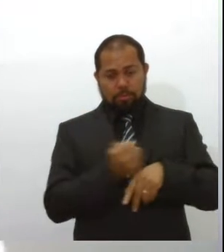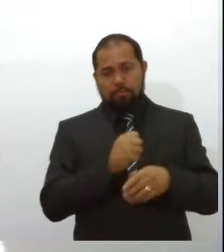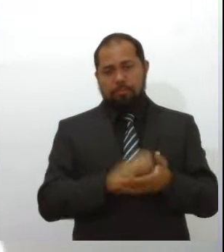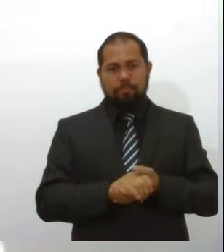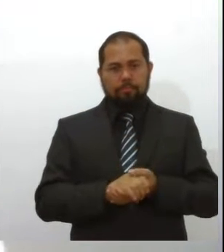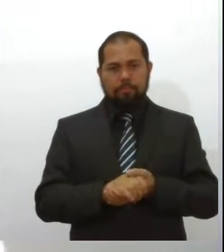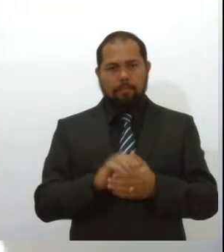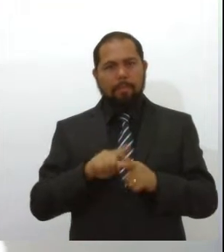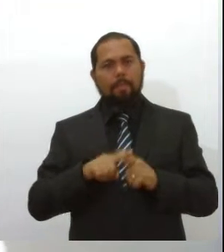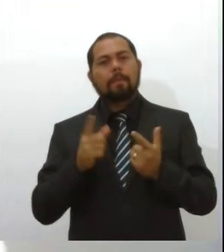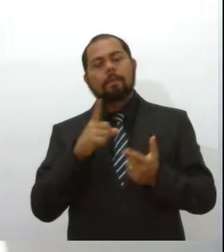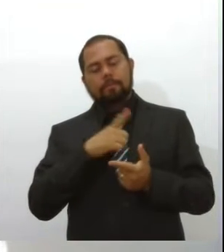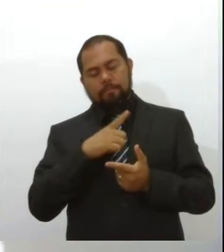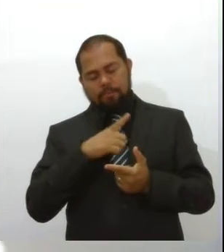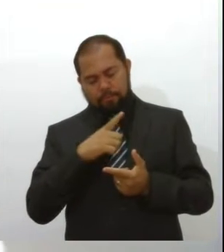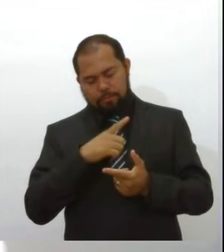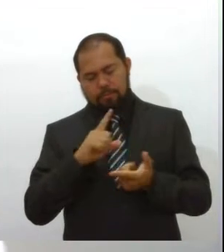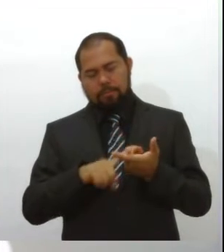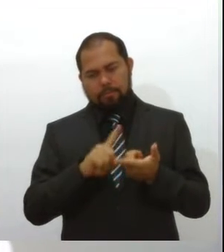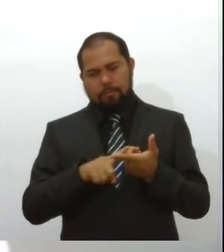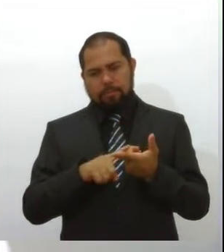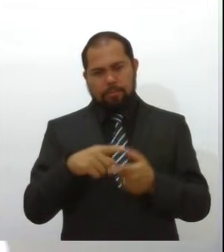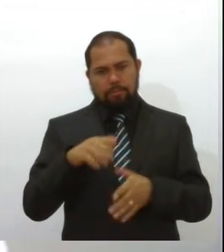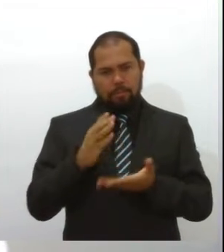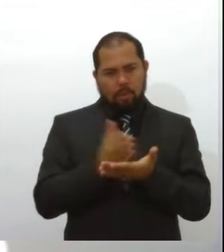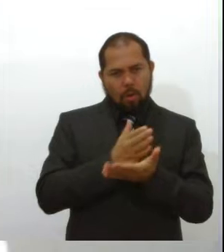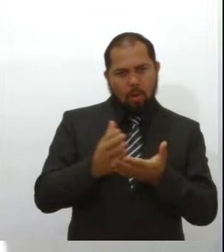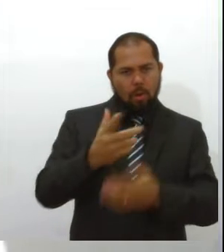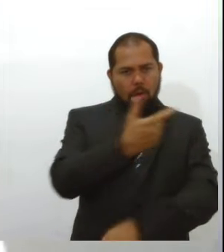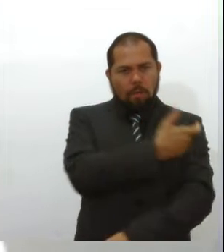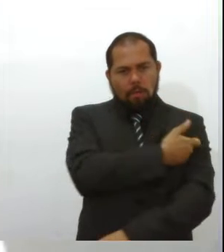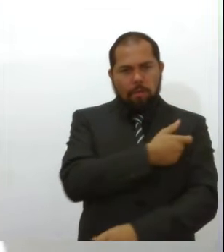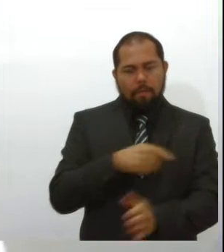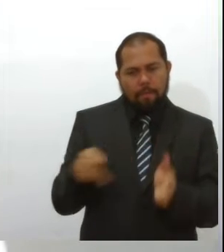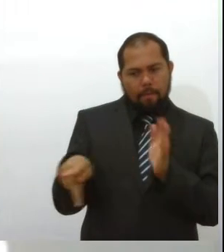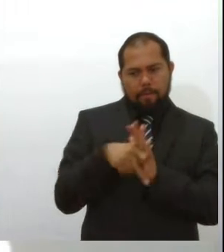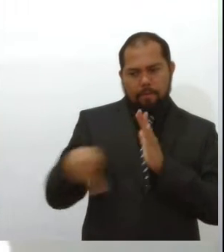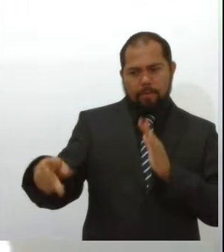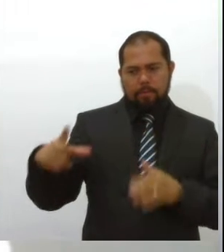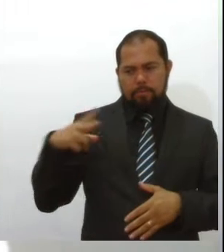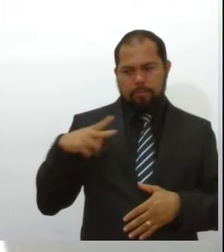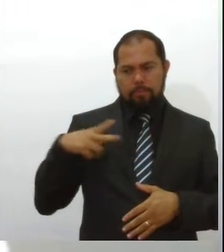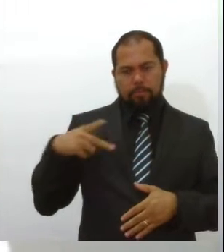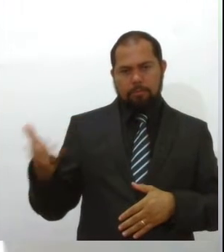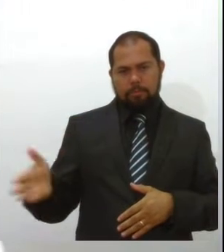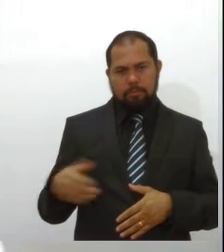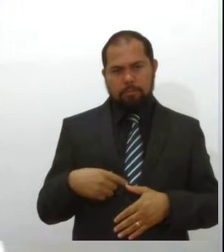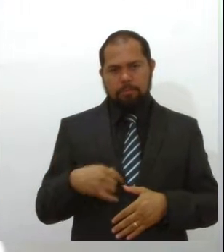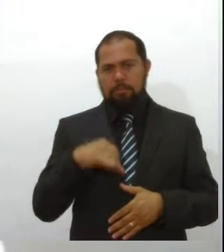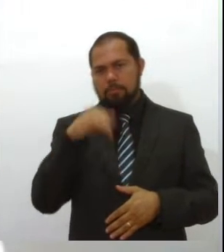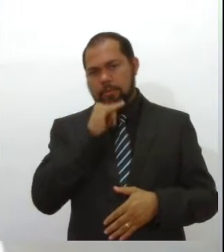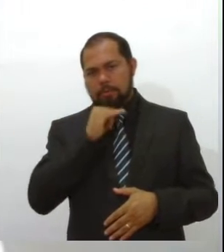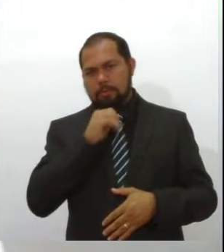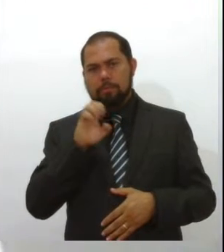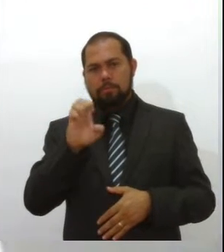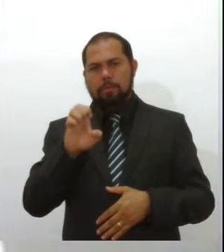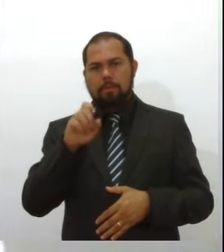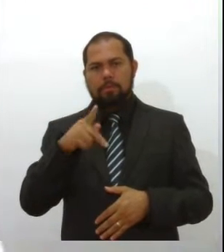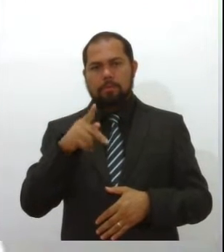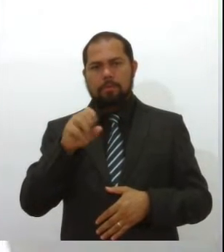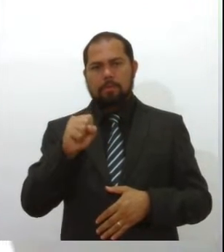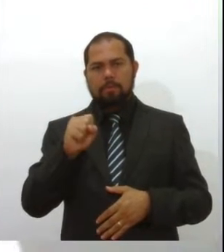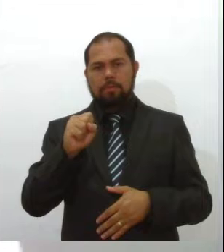algumas vacinas específicas na rede particular, como, por exemplo, uma vacina contra o herpes zoster, que foi lançada até